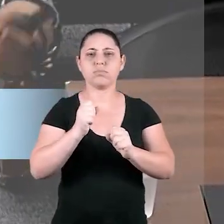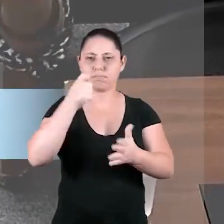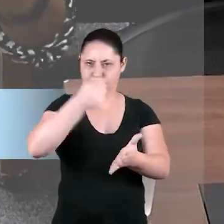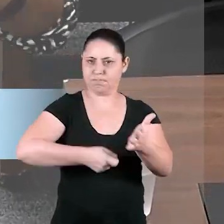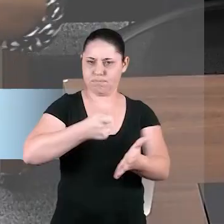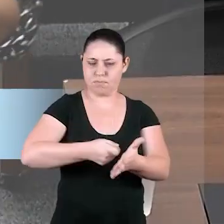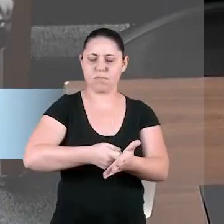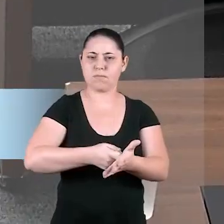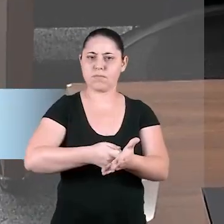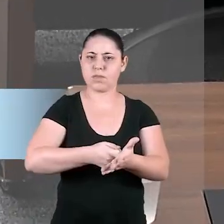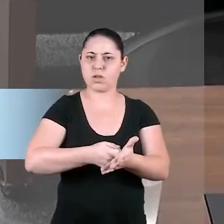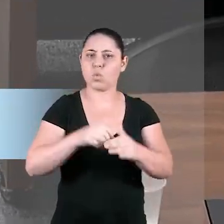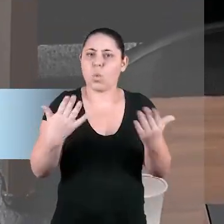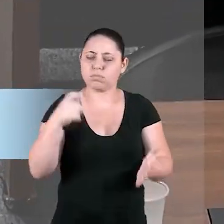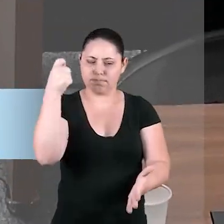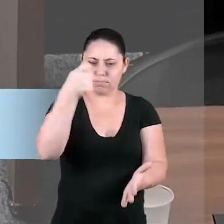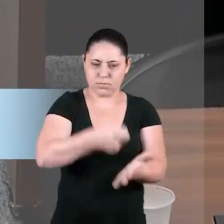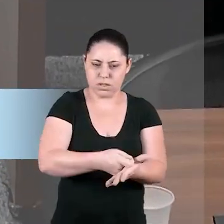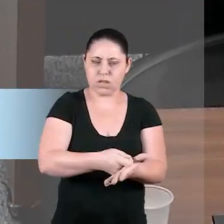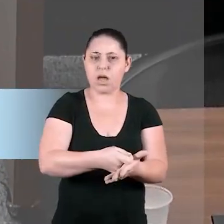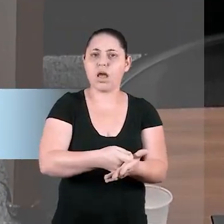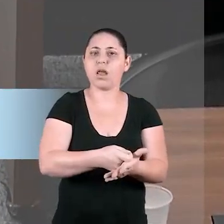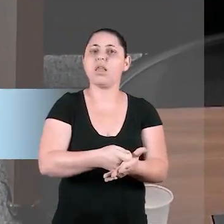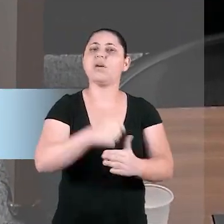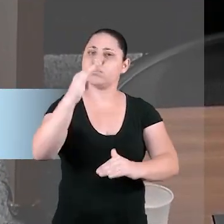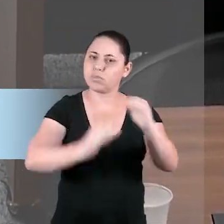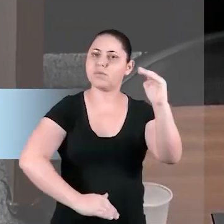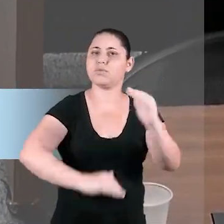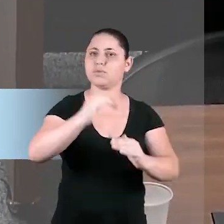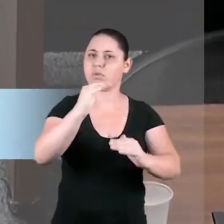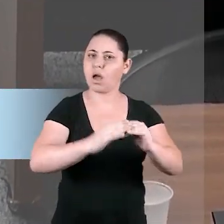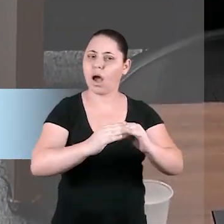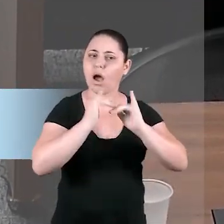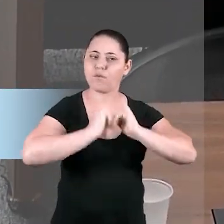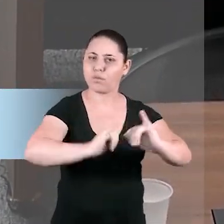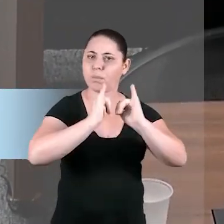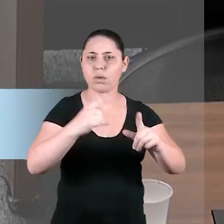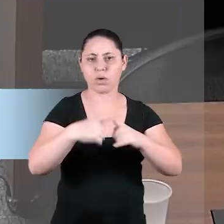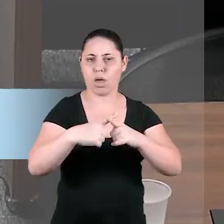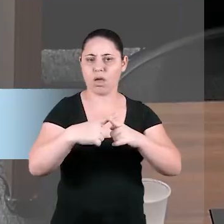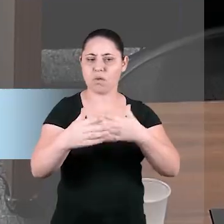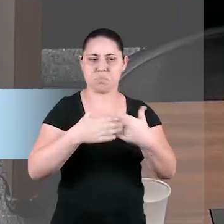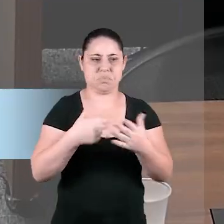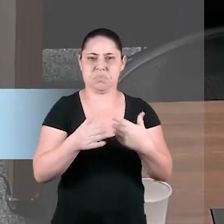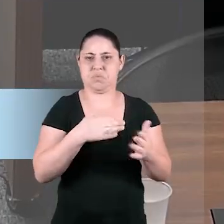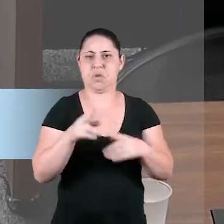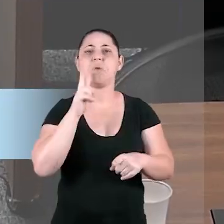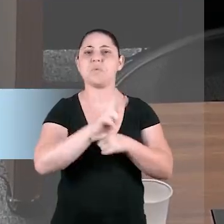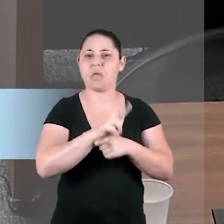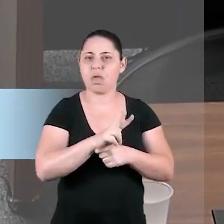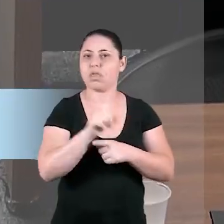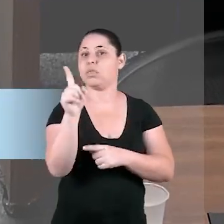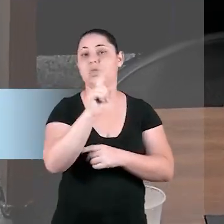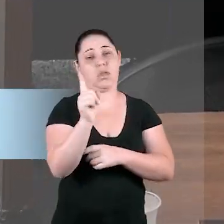isso, e a partir do momento que a gente exige que os profissionais sejam bem informados, porque não é qualquer pessoa que pode